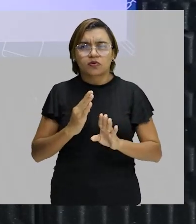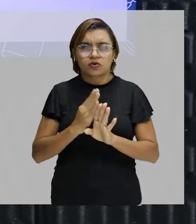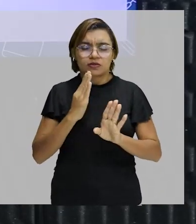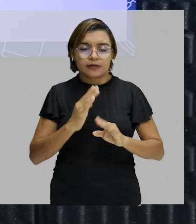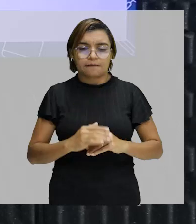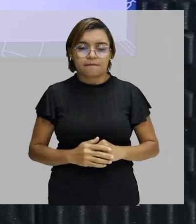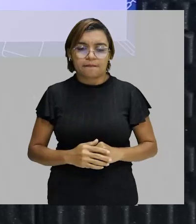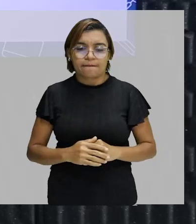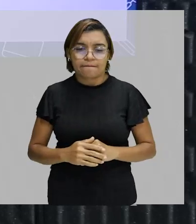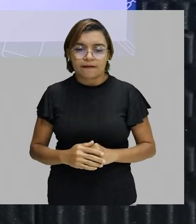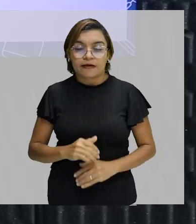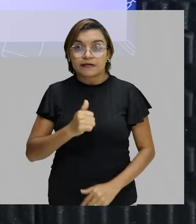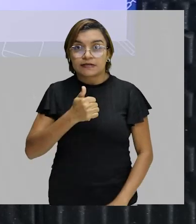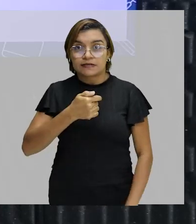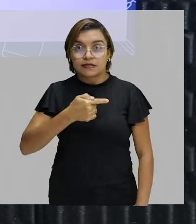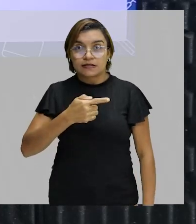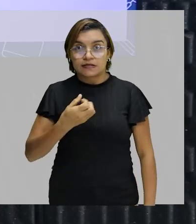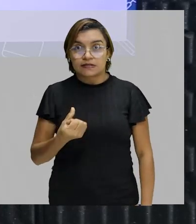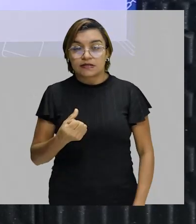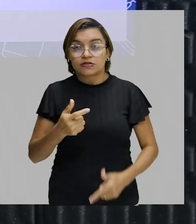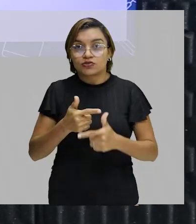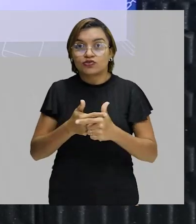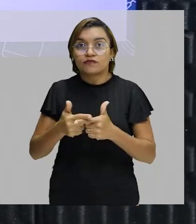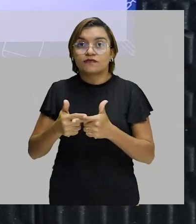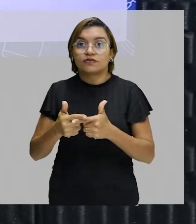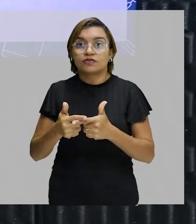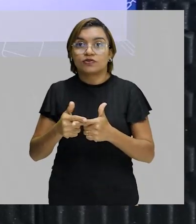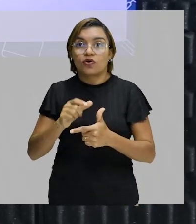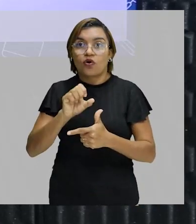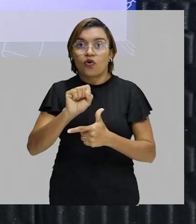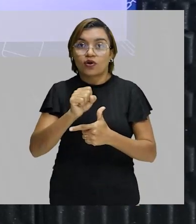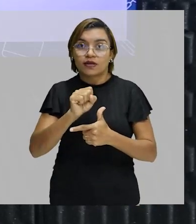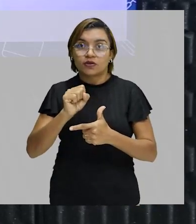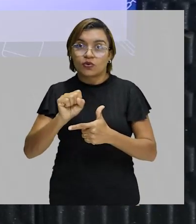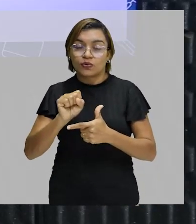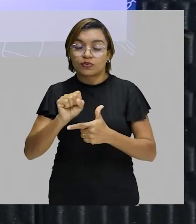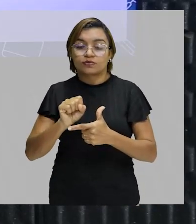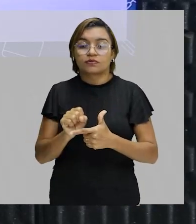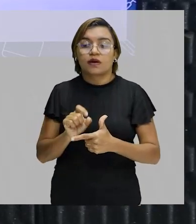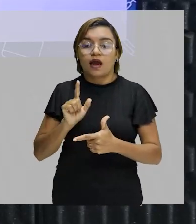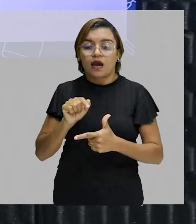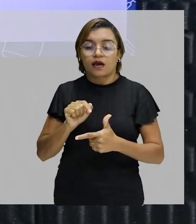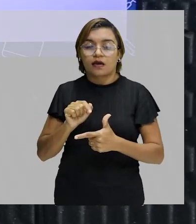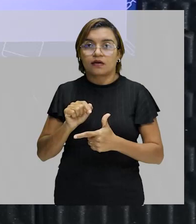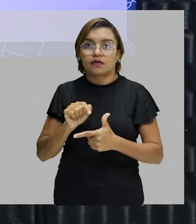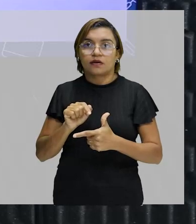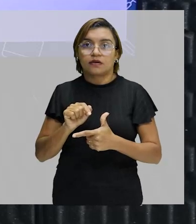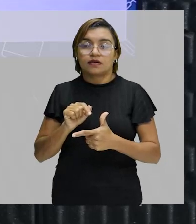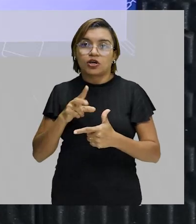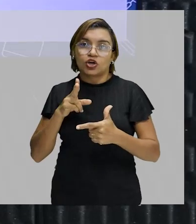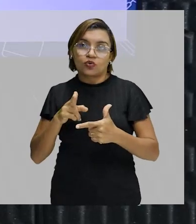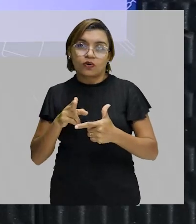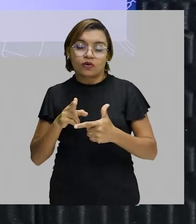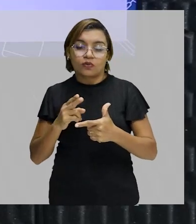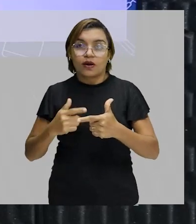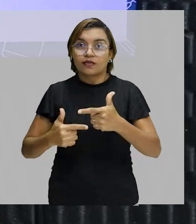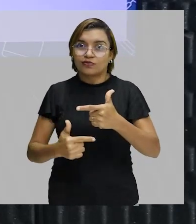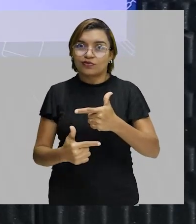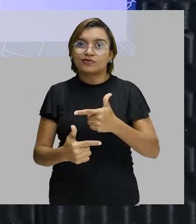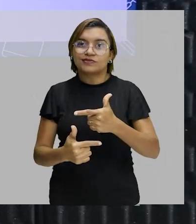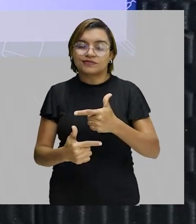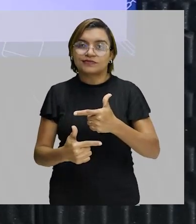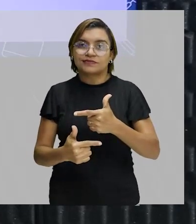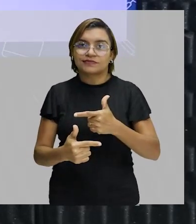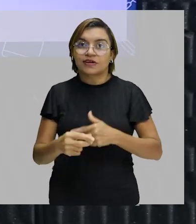fazer? 176 dividido por 88. Vai me dar um fator igual a 2.